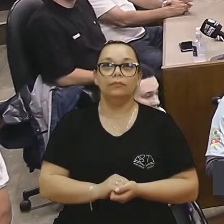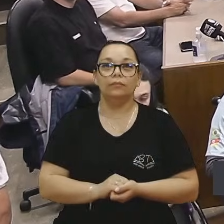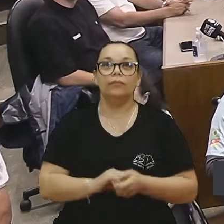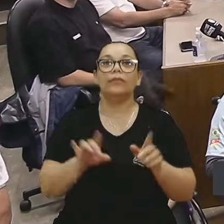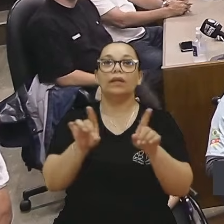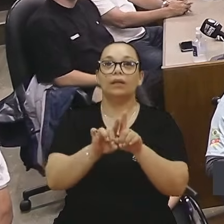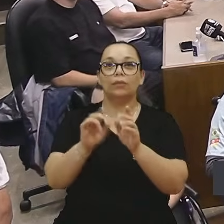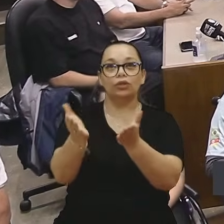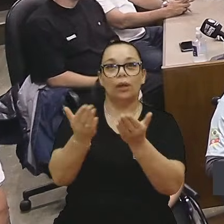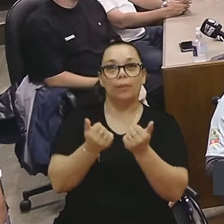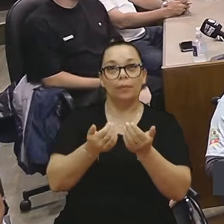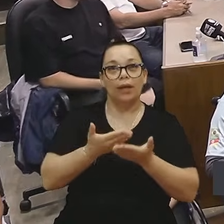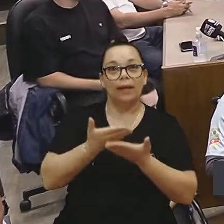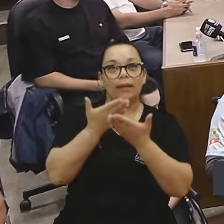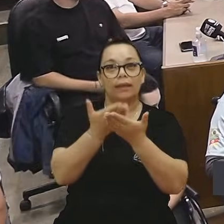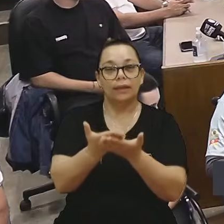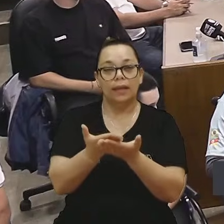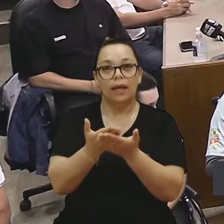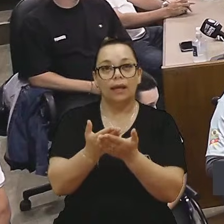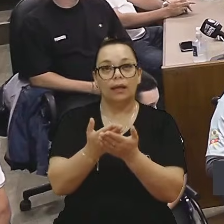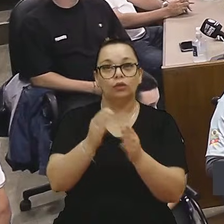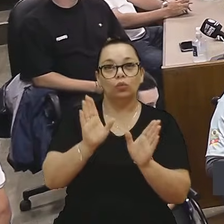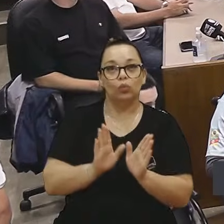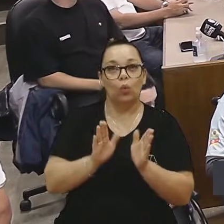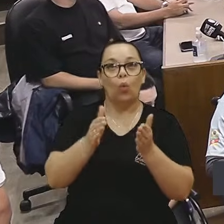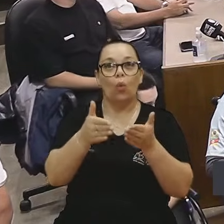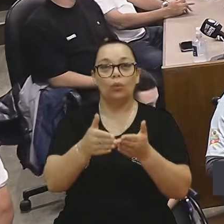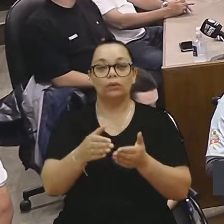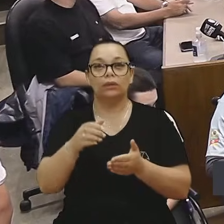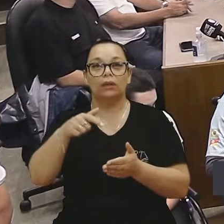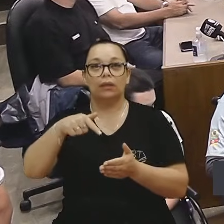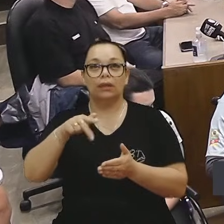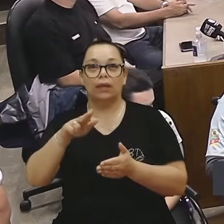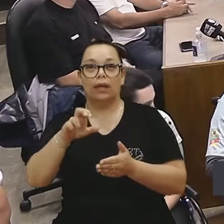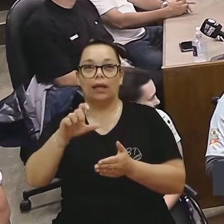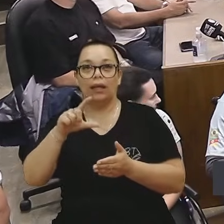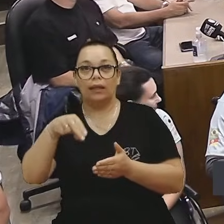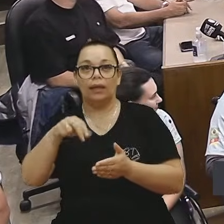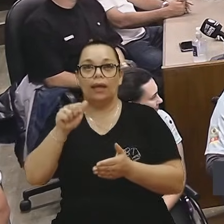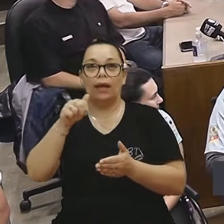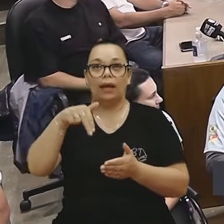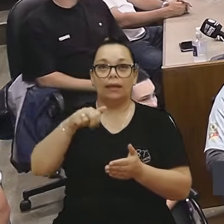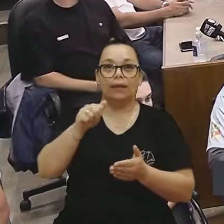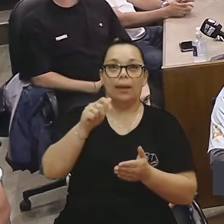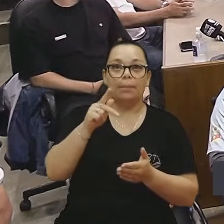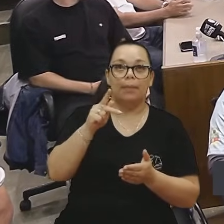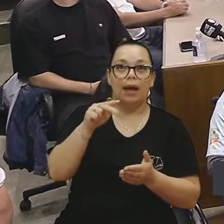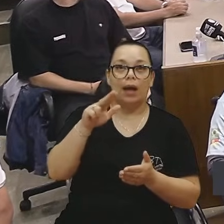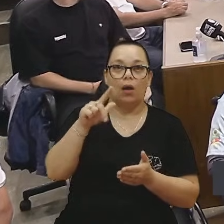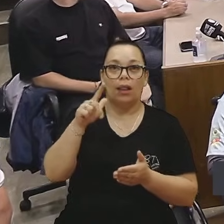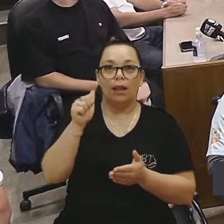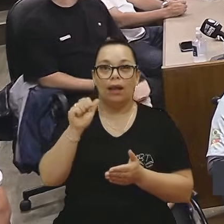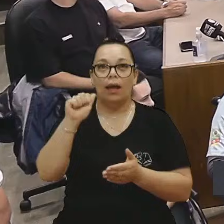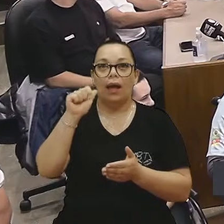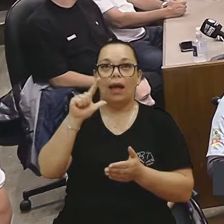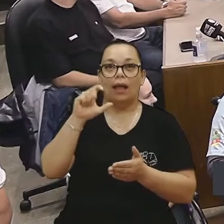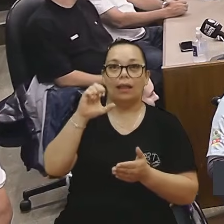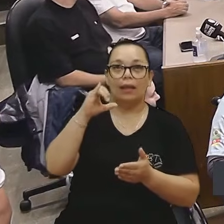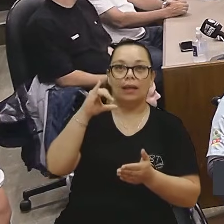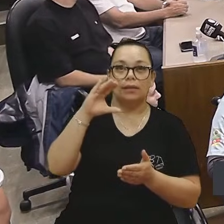Chamamos para fazer a entrega os conselheiros Kelly de Lima, Ana Paula Andriguetti e Alessio